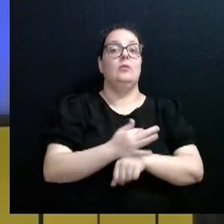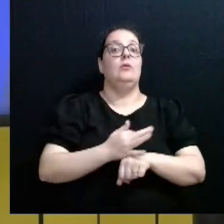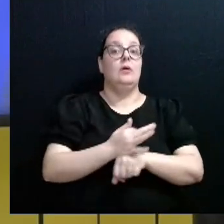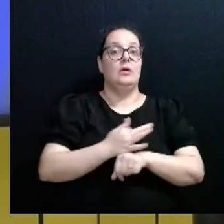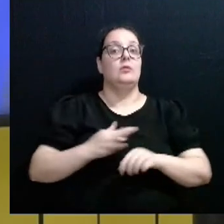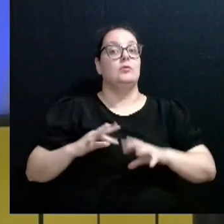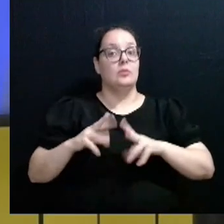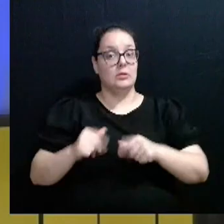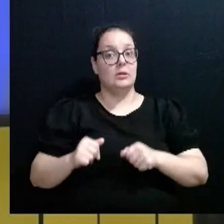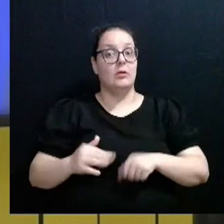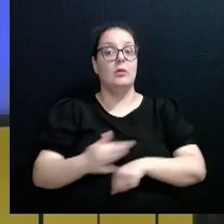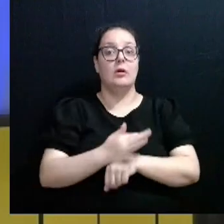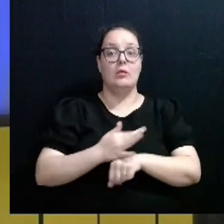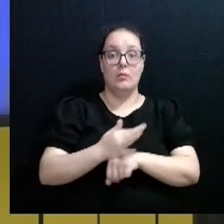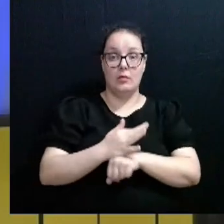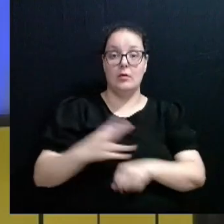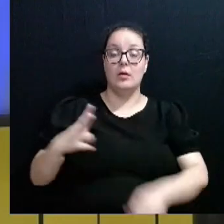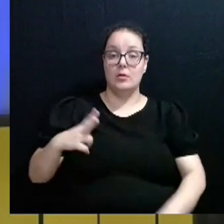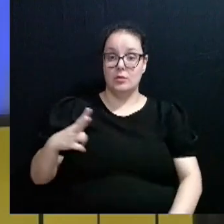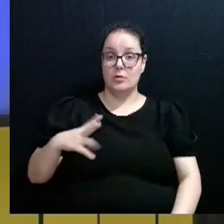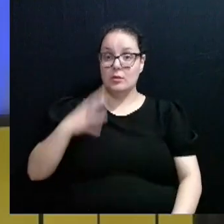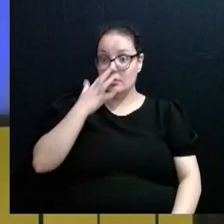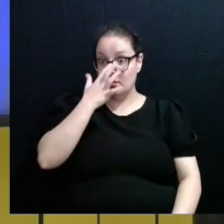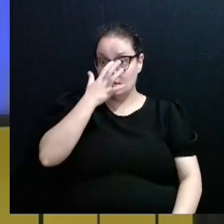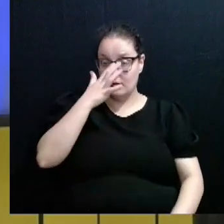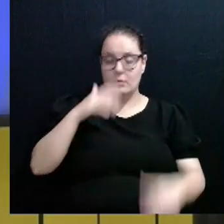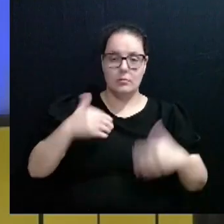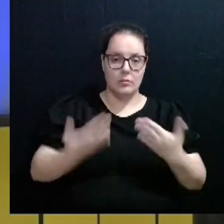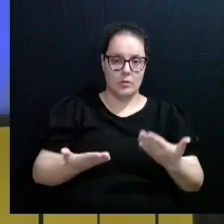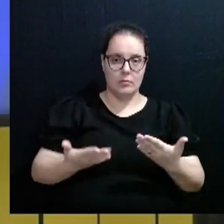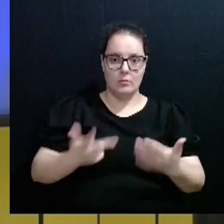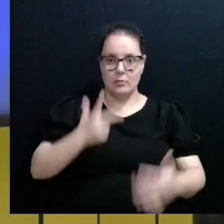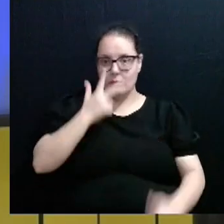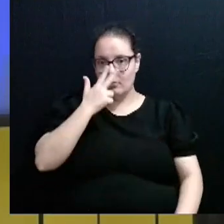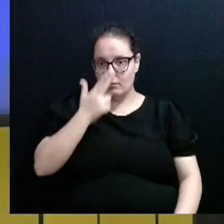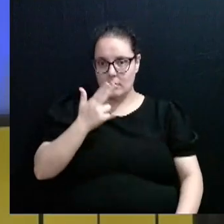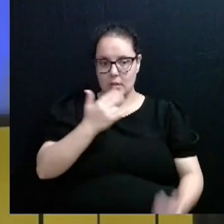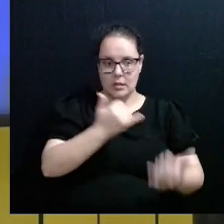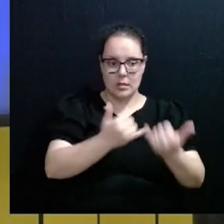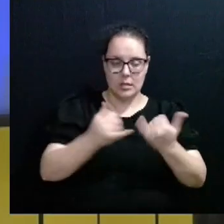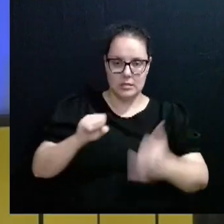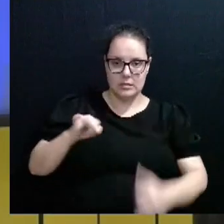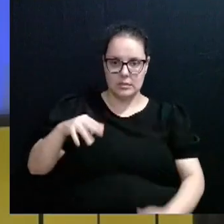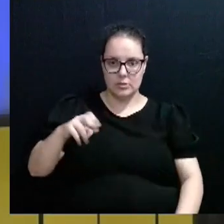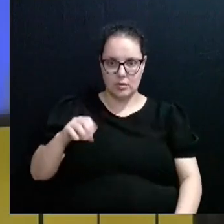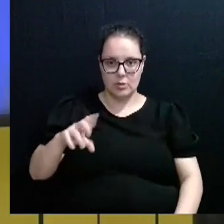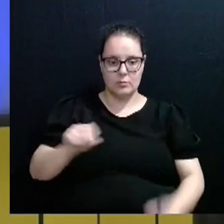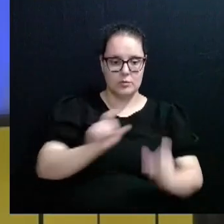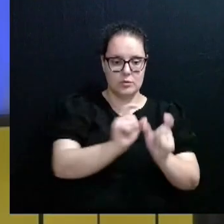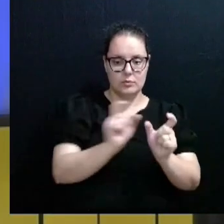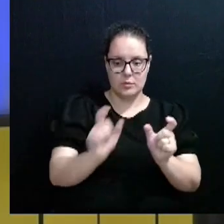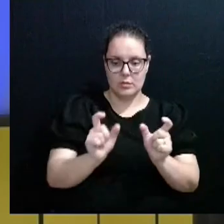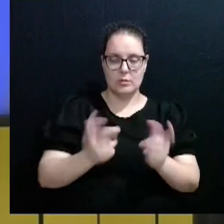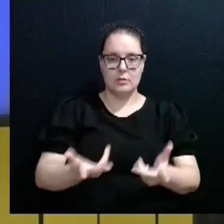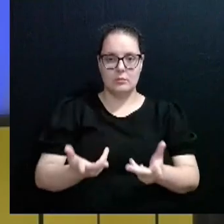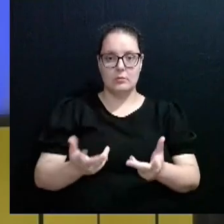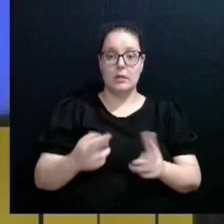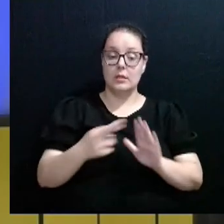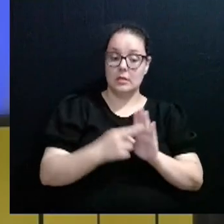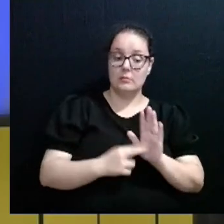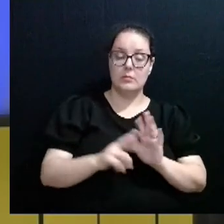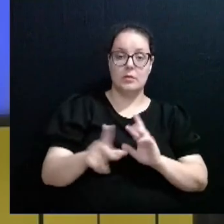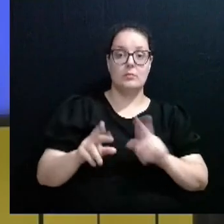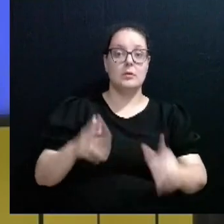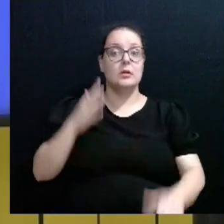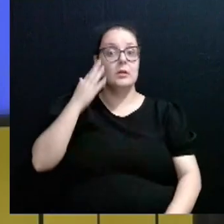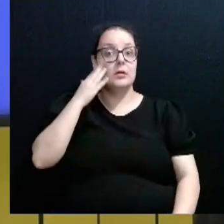férias individuais. Bom, embora apareçam sinônimos, as regras são bem diferentes e você precisa saber o que a lei